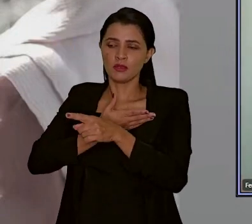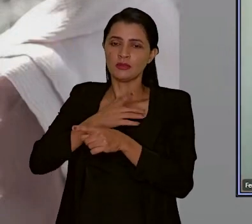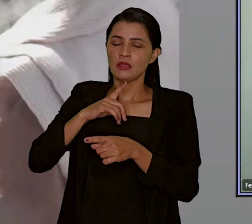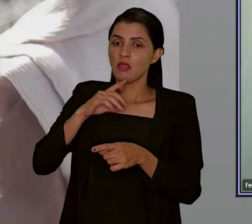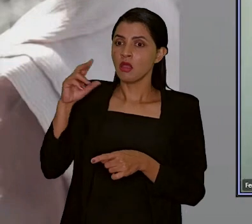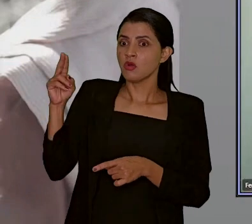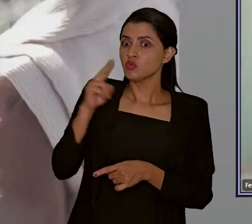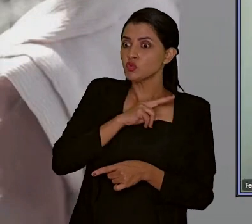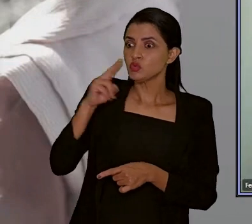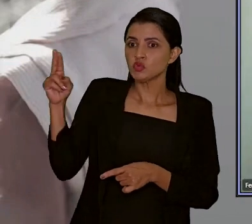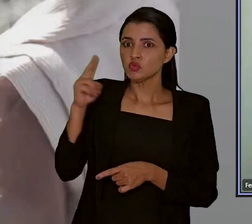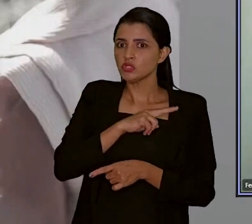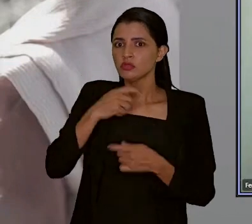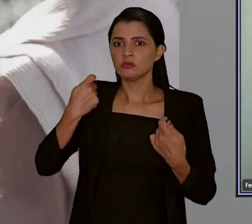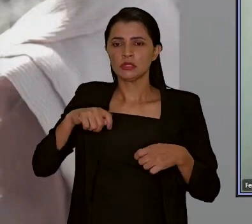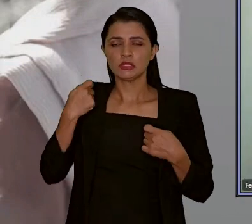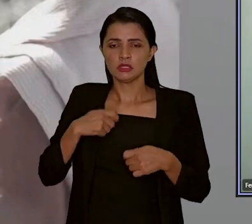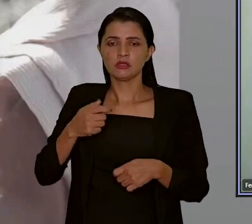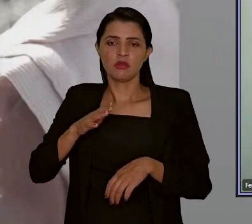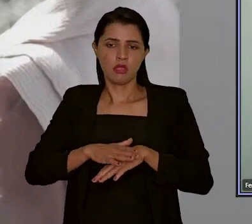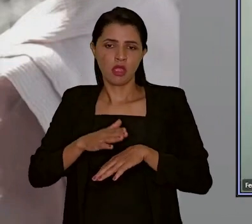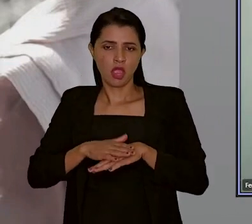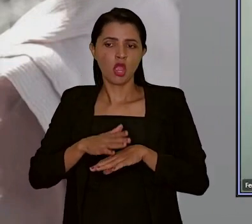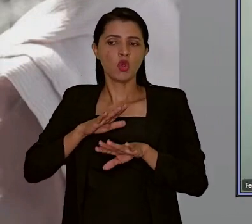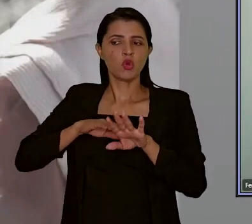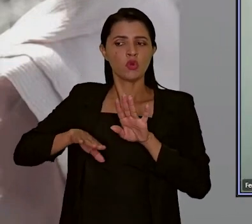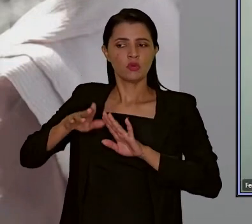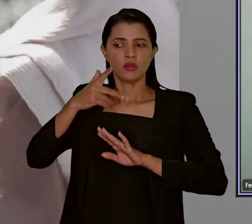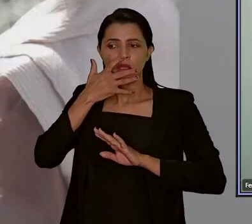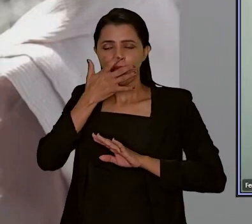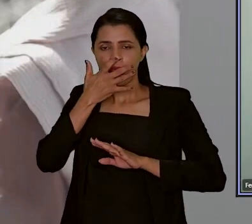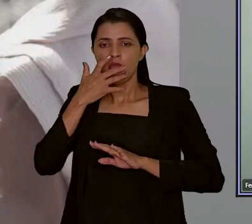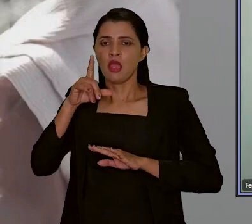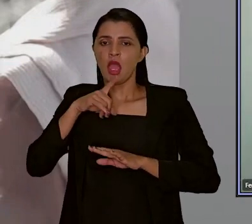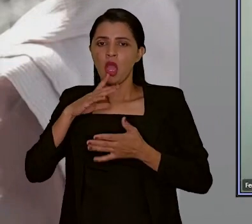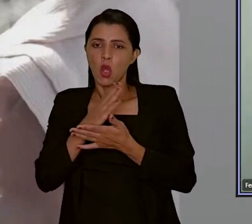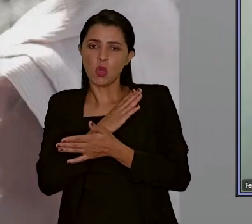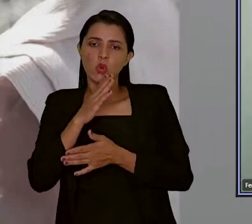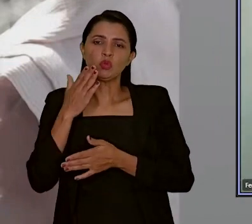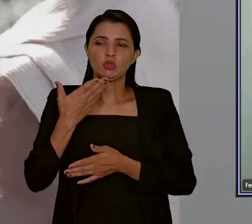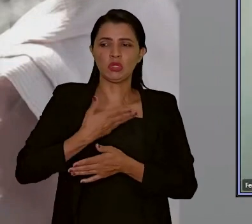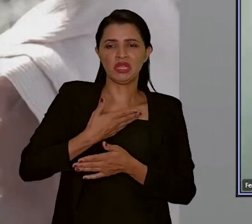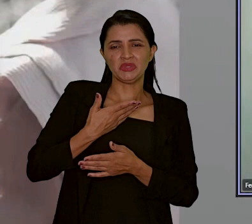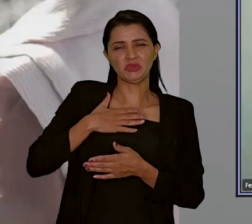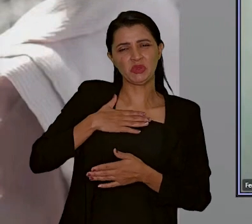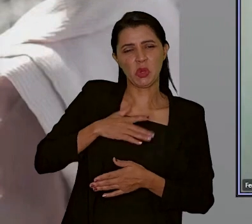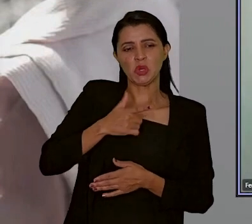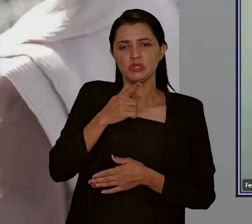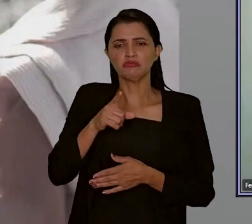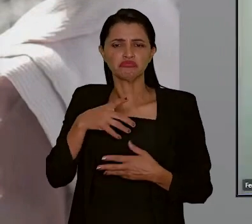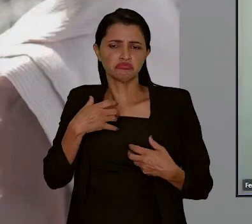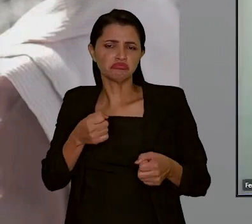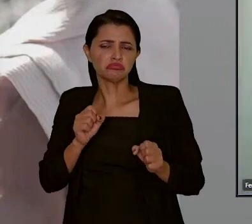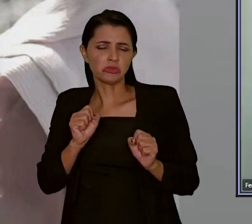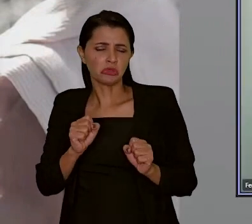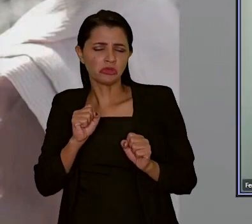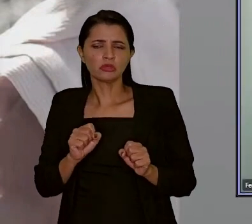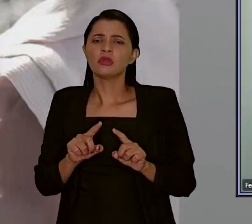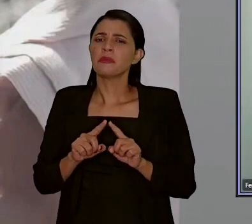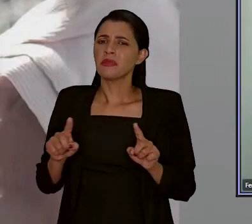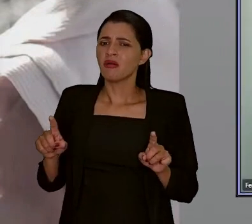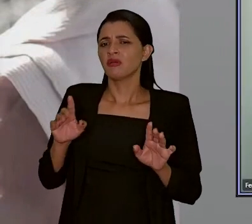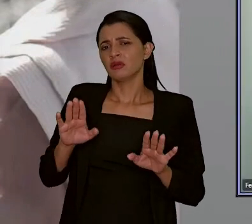todo o cuidado, alguns colegas não recebem bem, outros recebem, enfim. Então, é uma preocupação